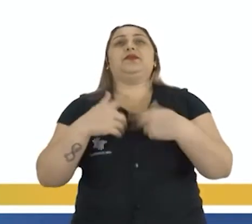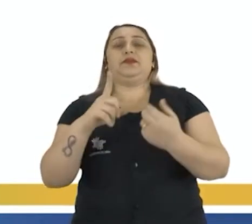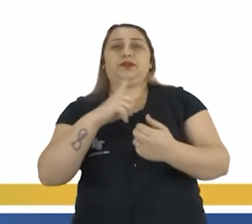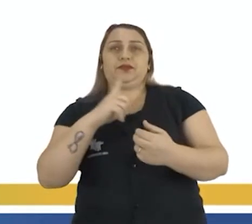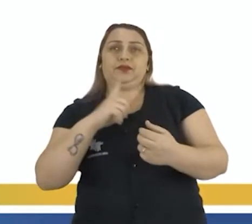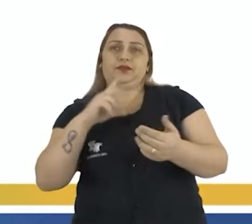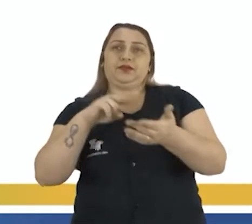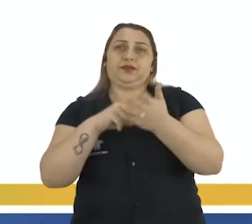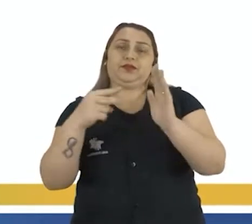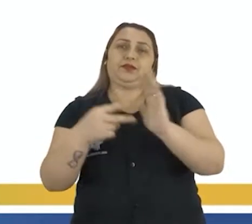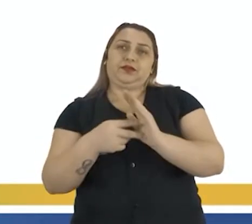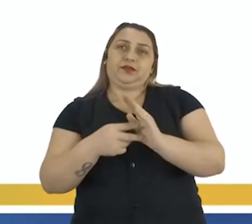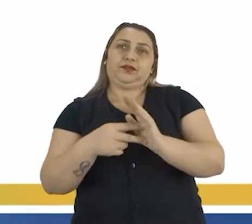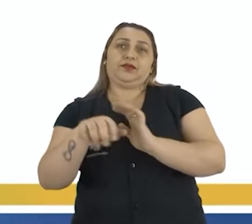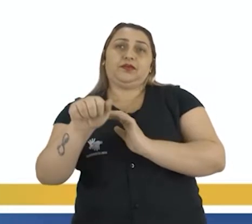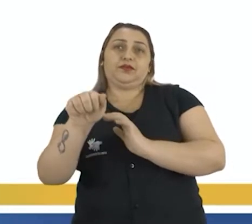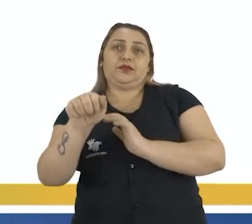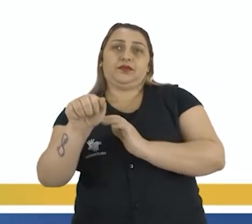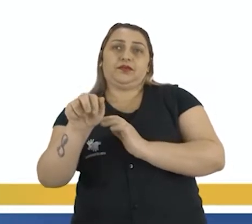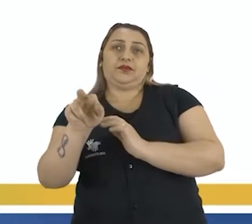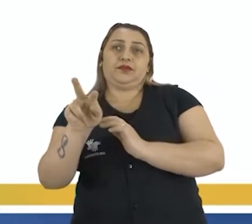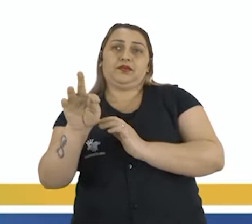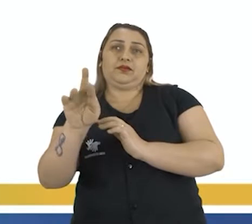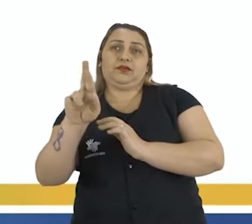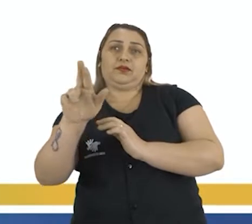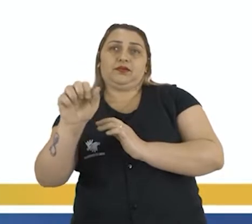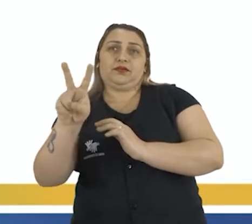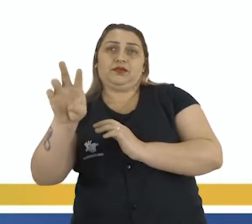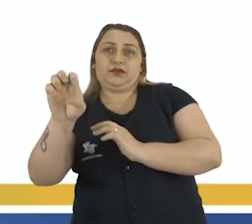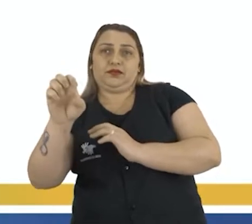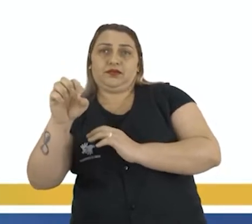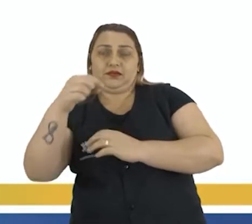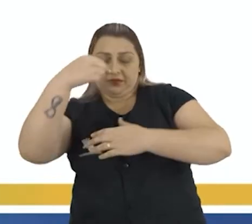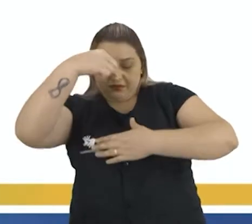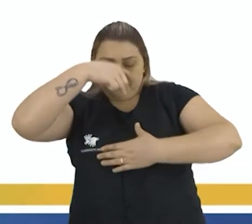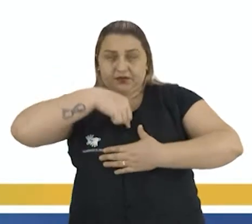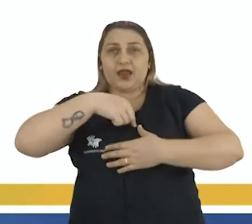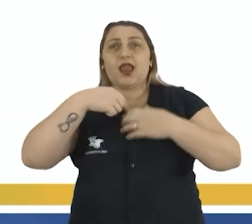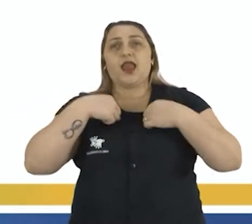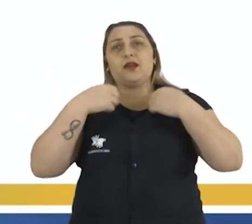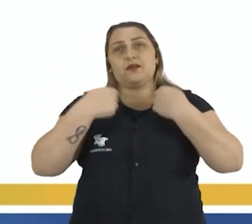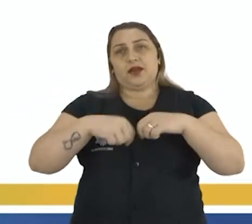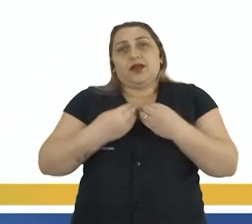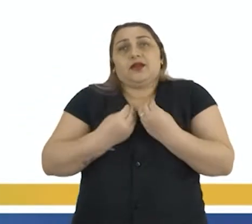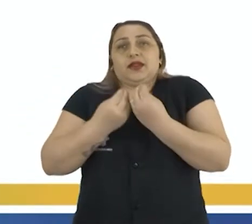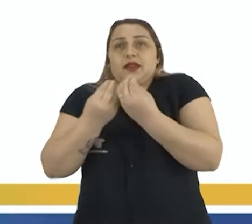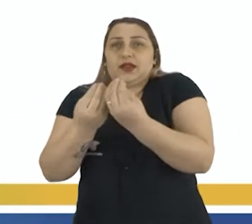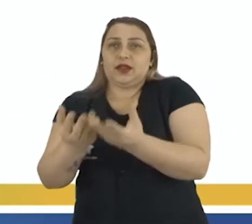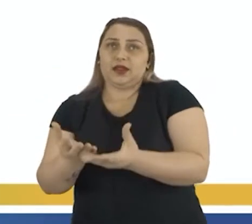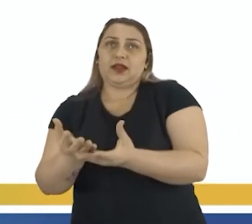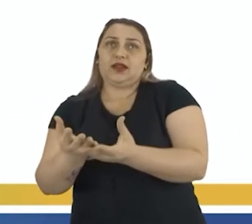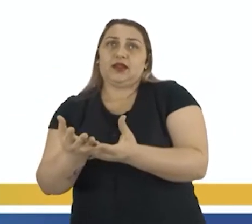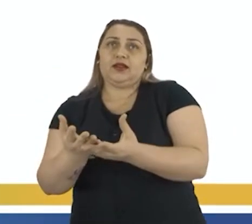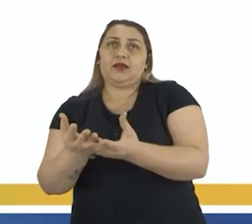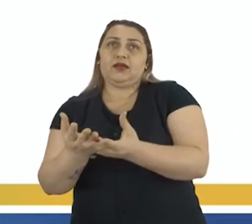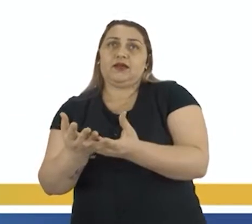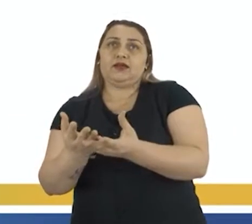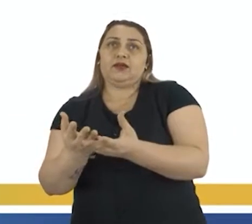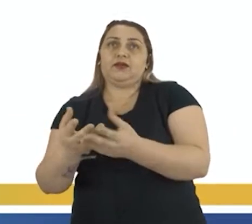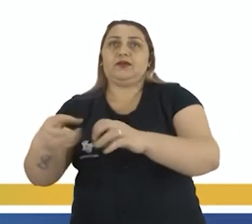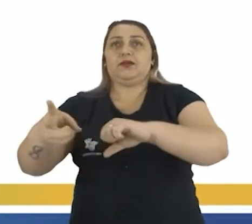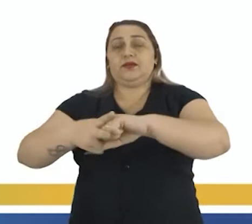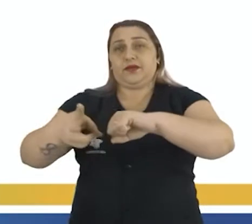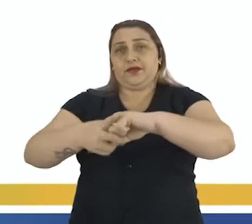o sentido de através. O raio-x viu através de mim. Eu preciso pôr essas roupas para lavar.